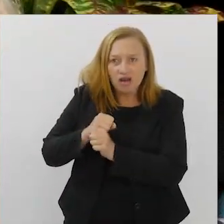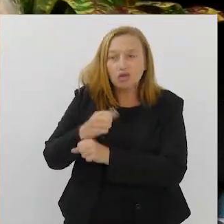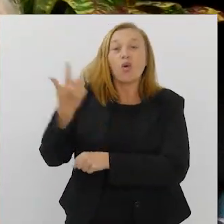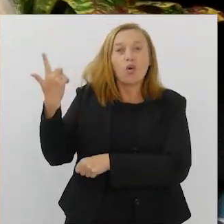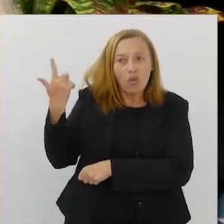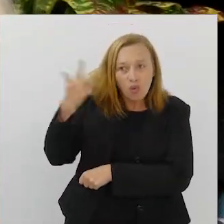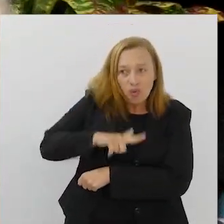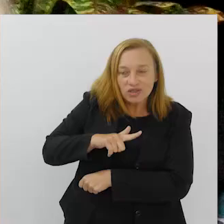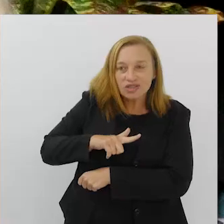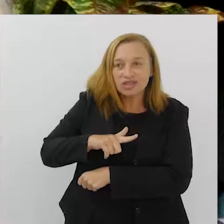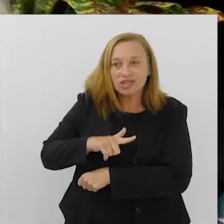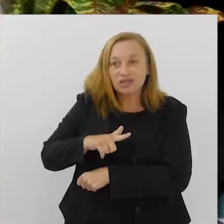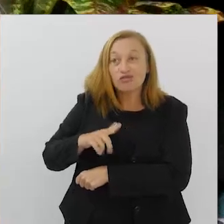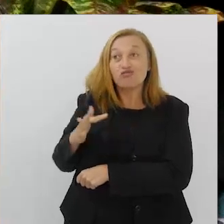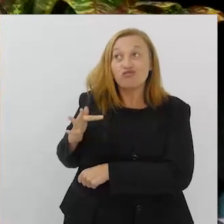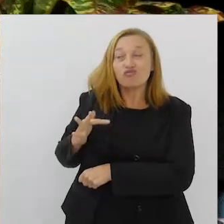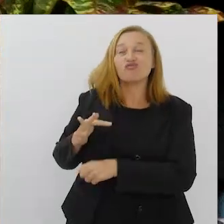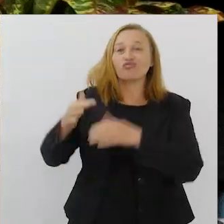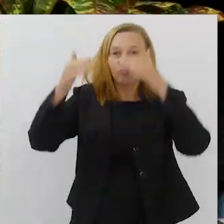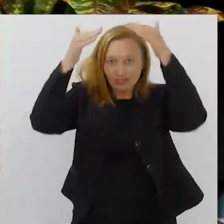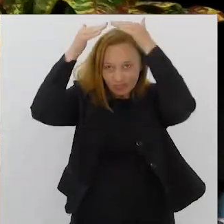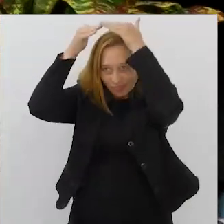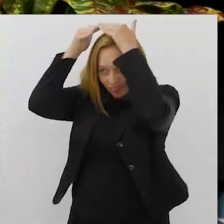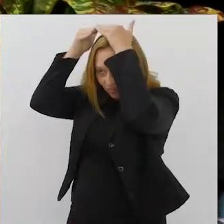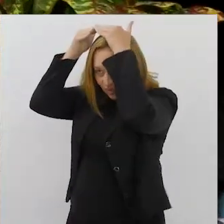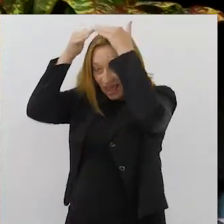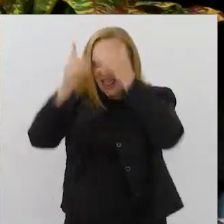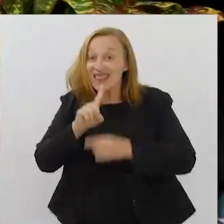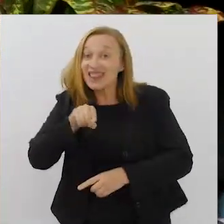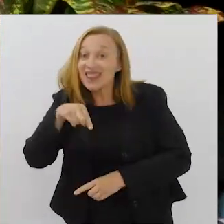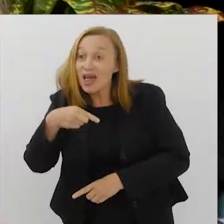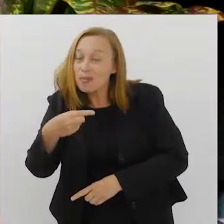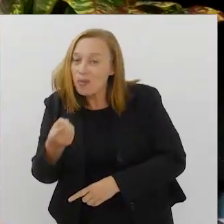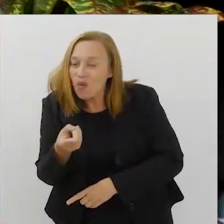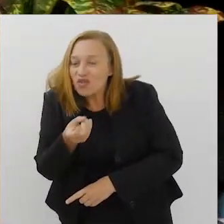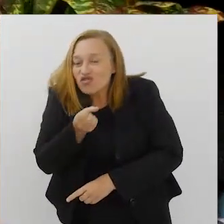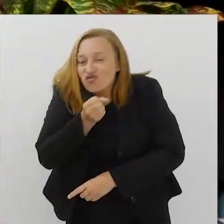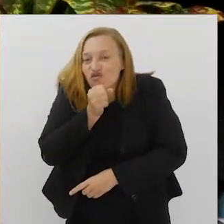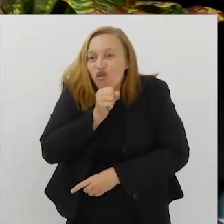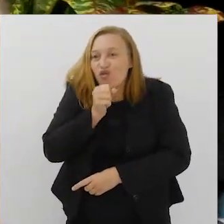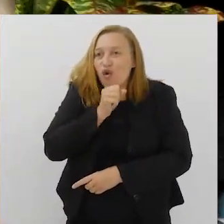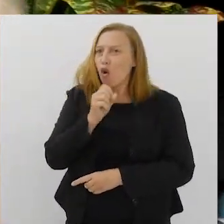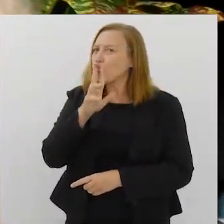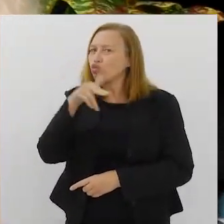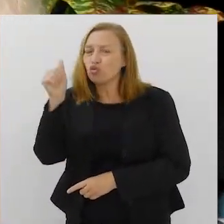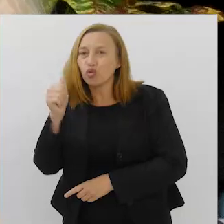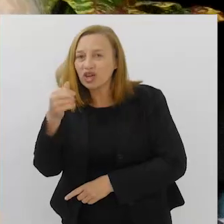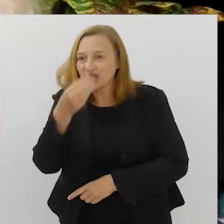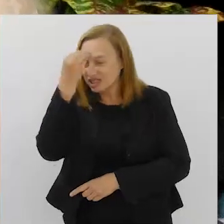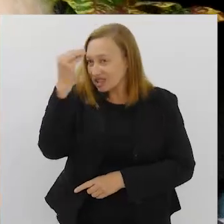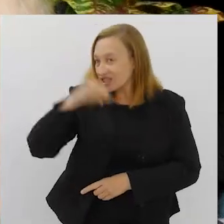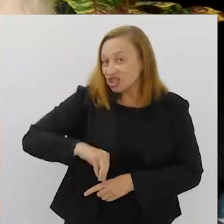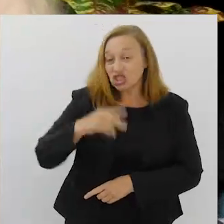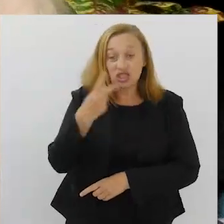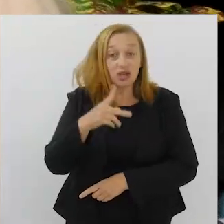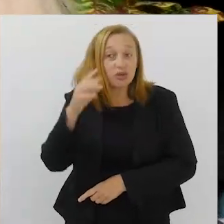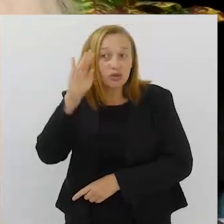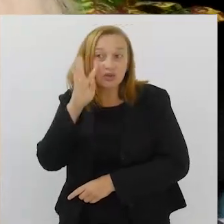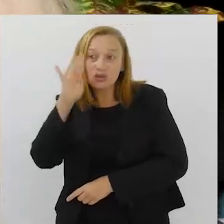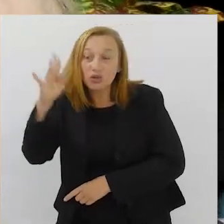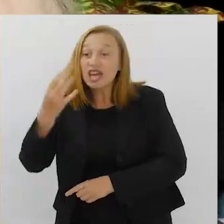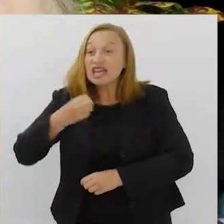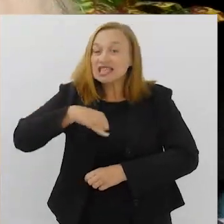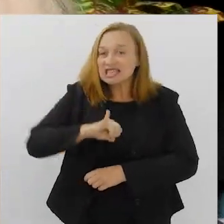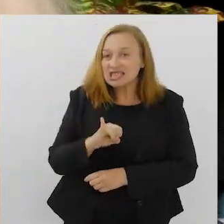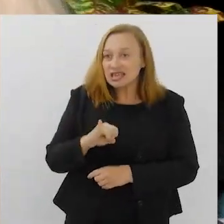sonho, quer dizer, ainda é possível. Sim. Nunca desista dos seus, você que nos acompanha, nunca desista dos seus sonhos, porque se uma bailarina